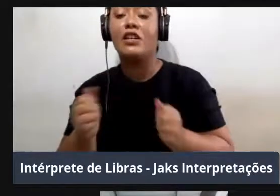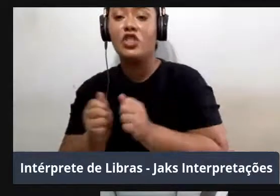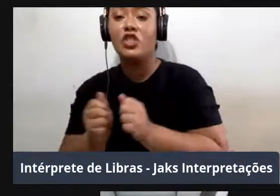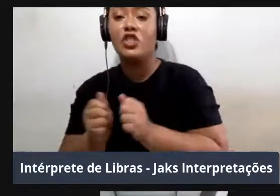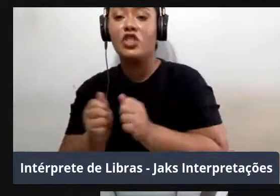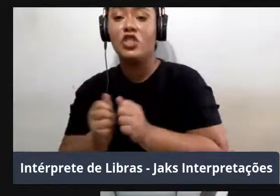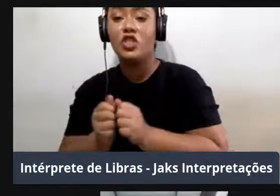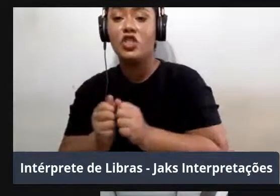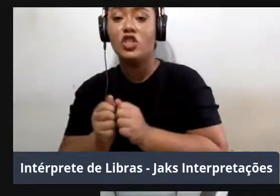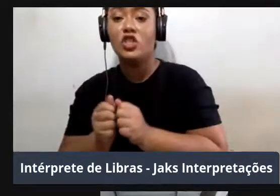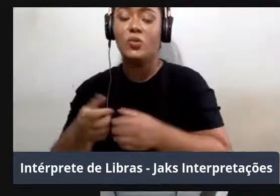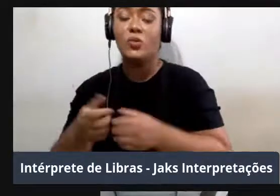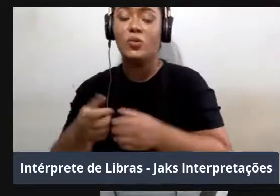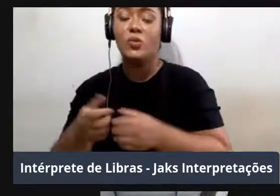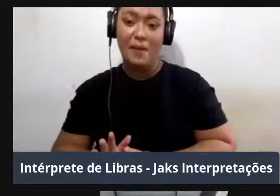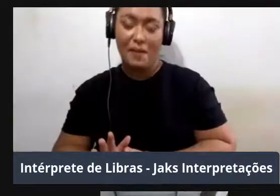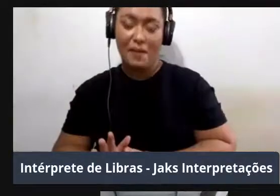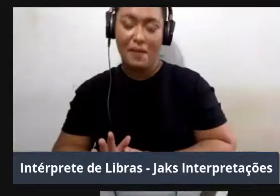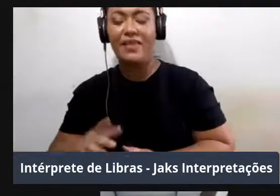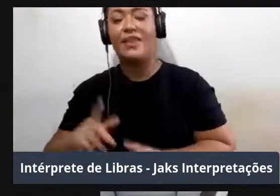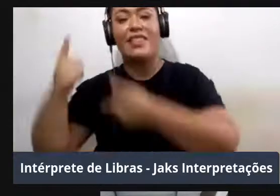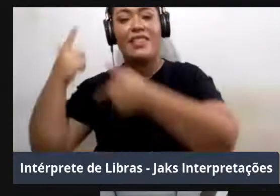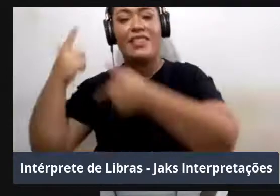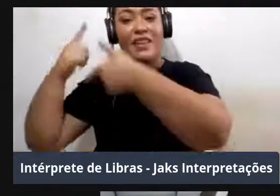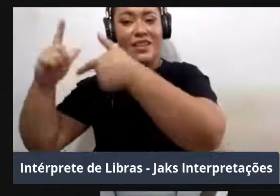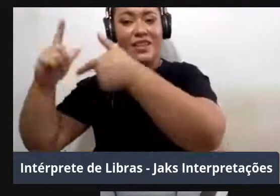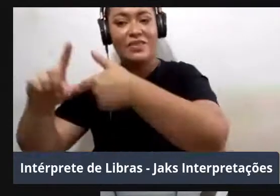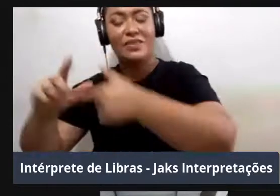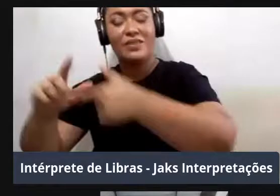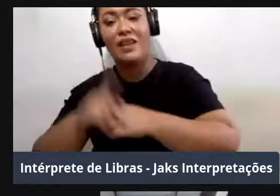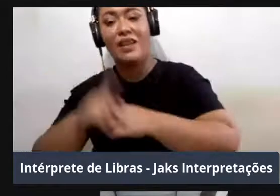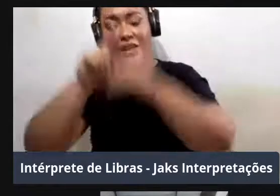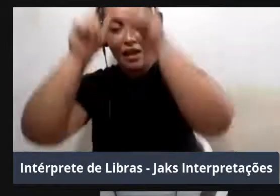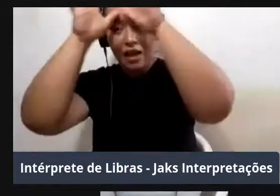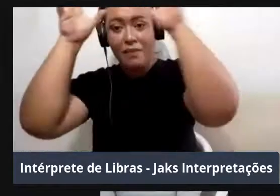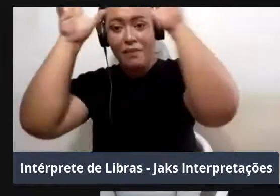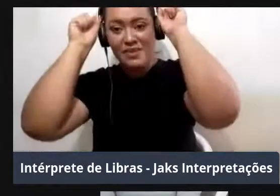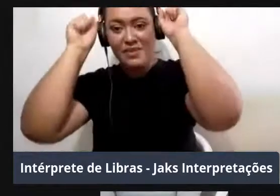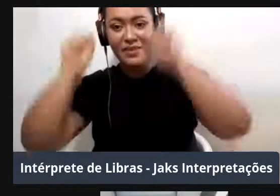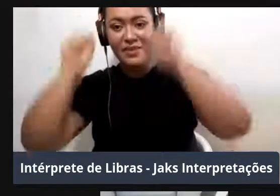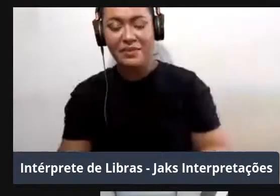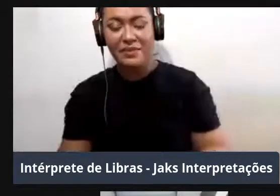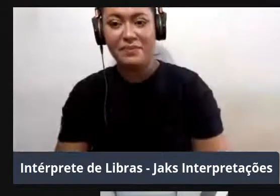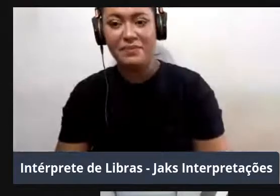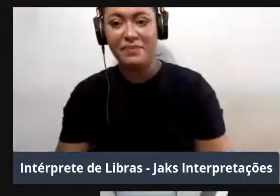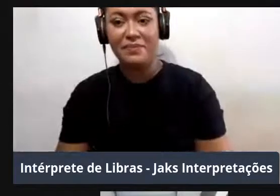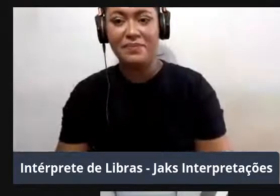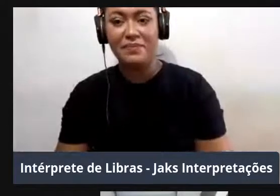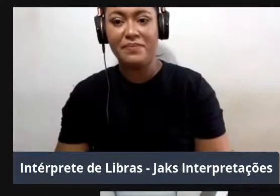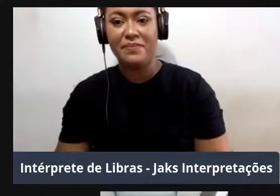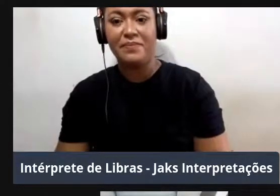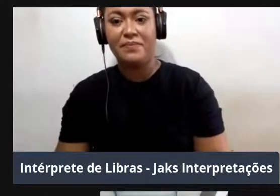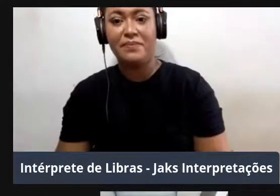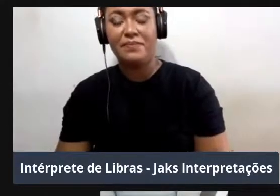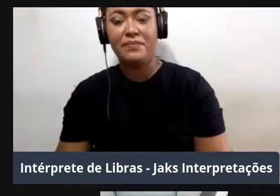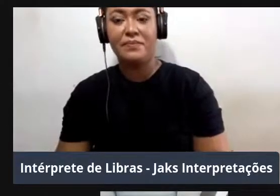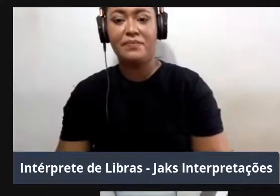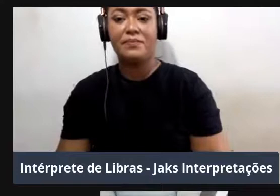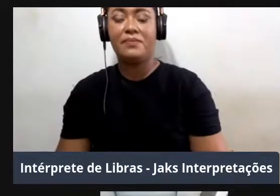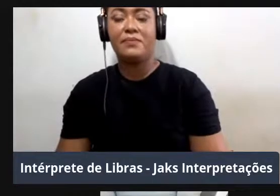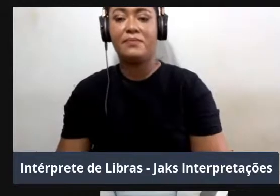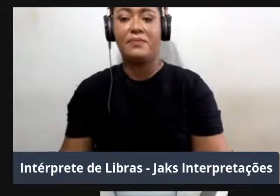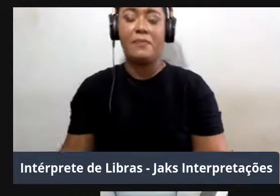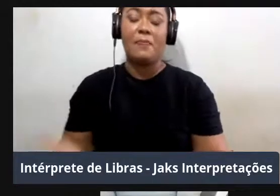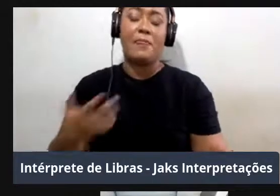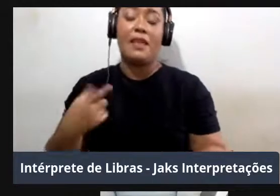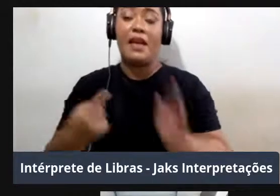do Amazonas. A gente não chegou a apresentar detalhadamente Doris, né? Mas ela